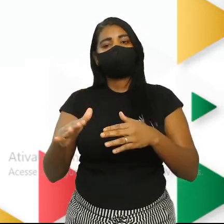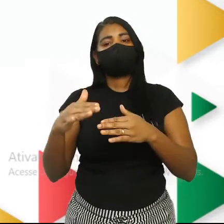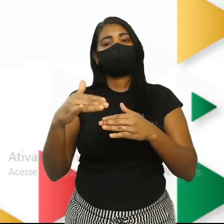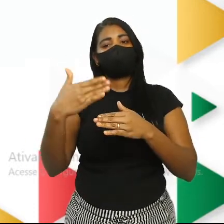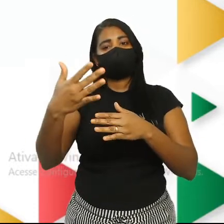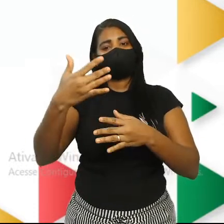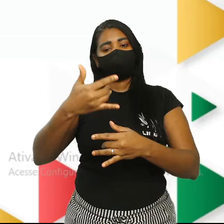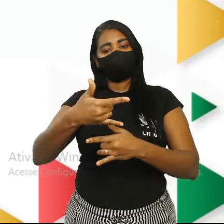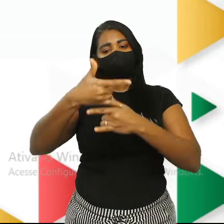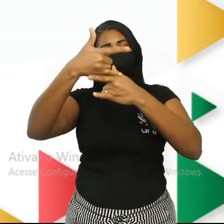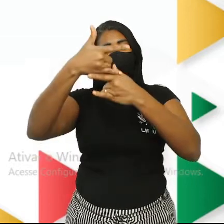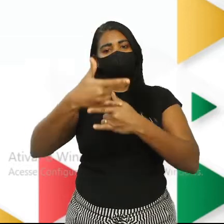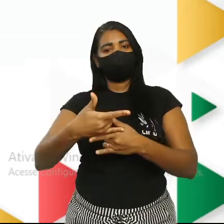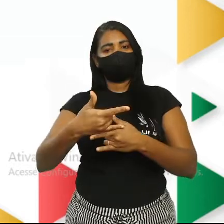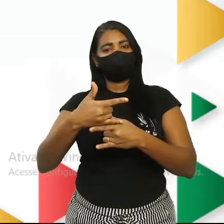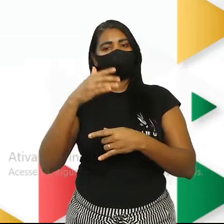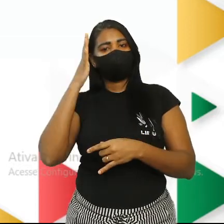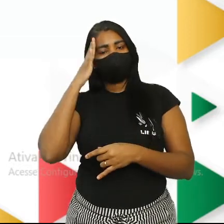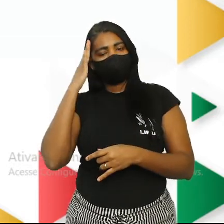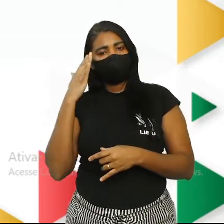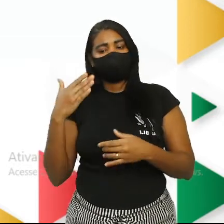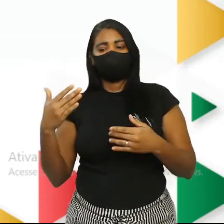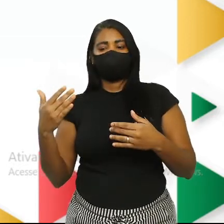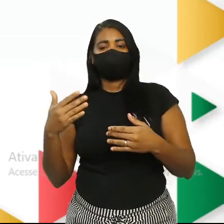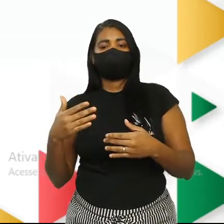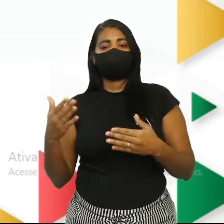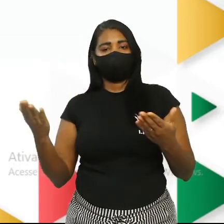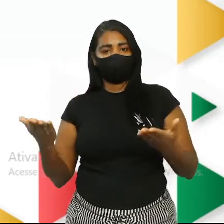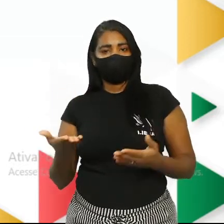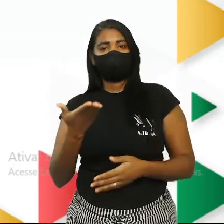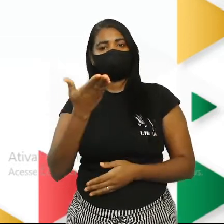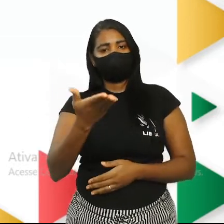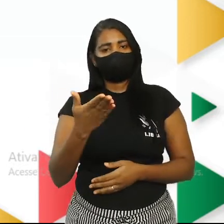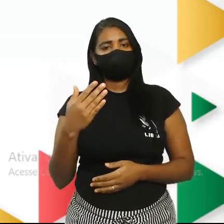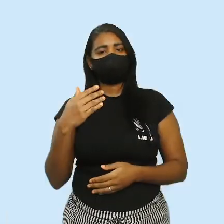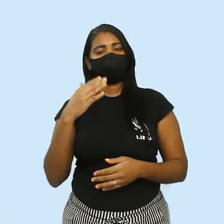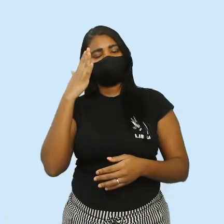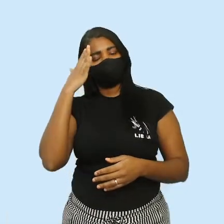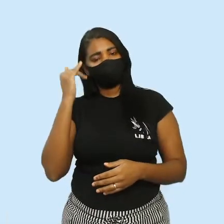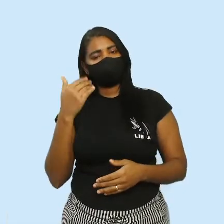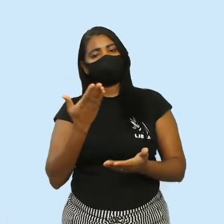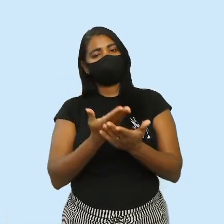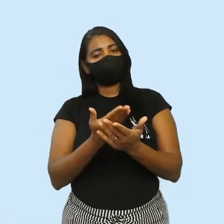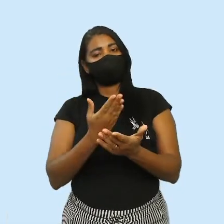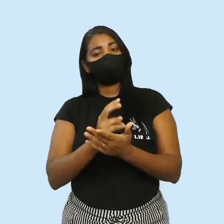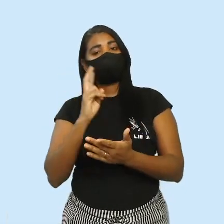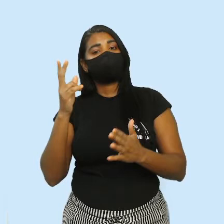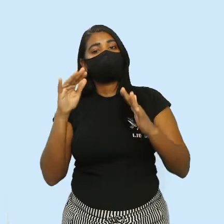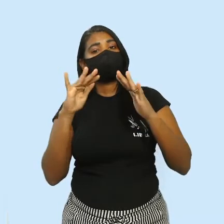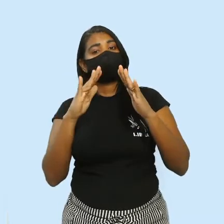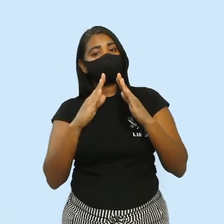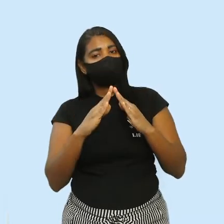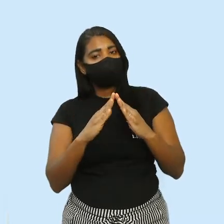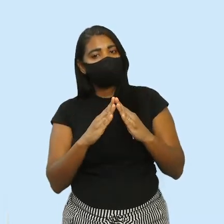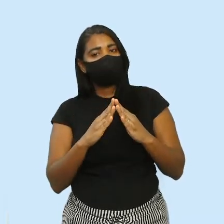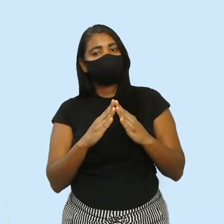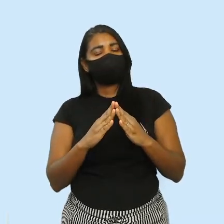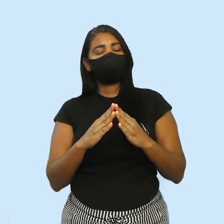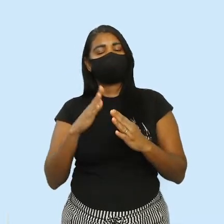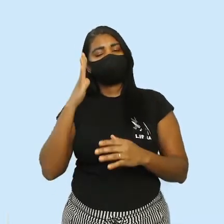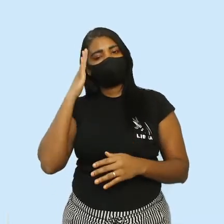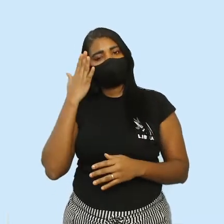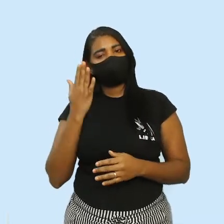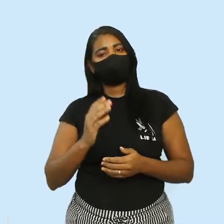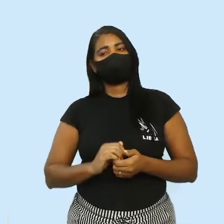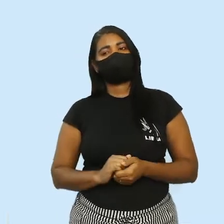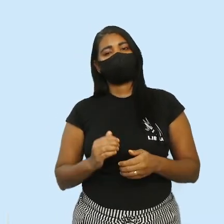outro lado. Aqui, no caso, a gente está no estúdio, a gente sabe que vocês estão ou em casa na aula, mas dentro do universo do celular dá uma